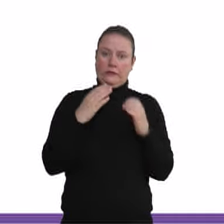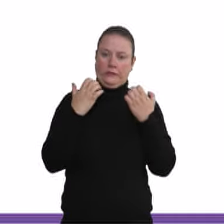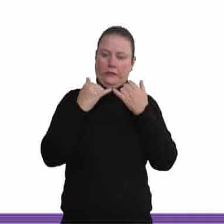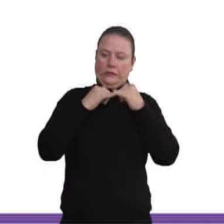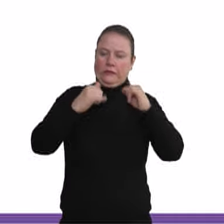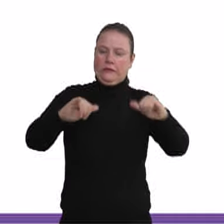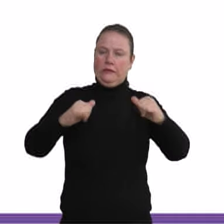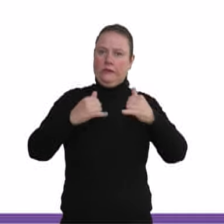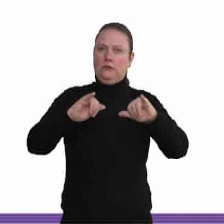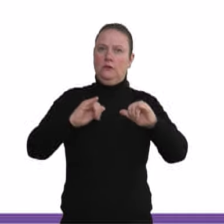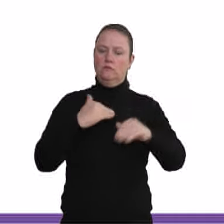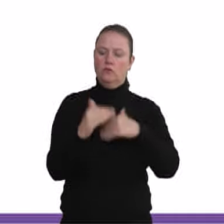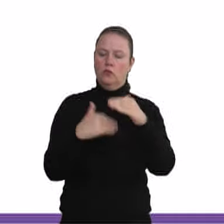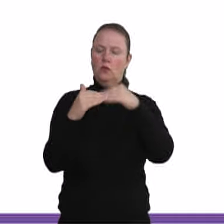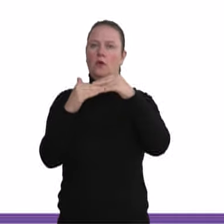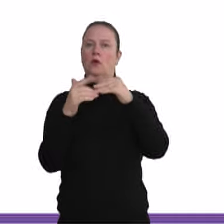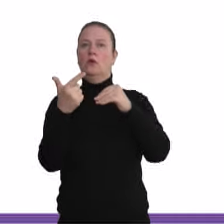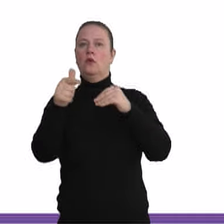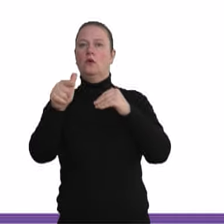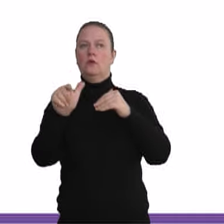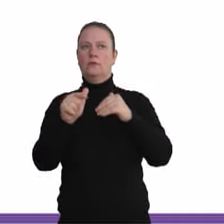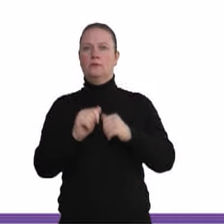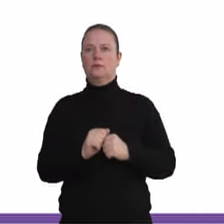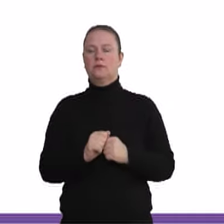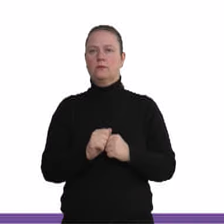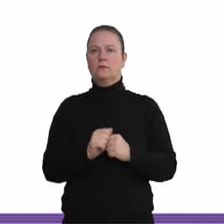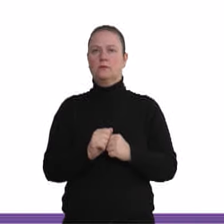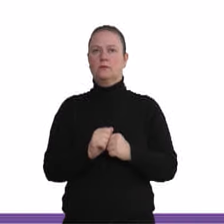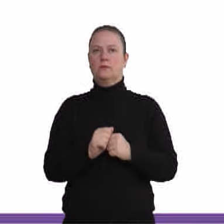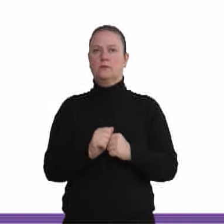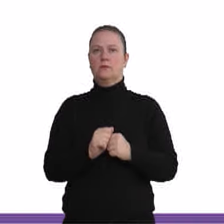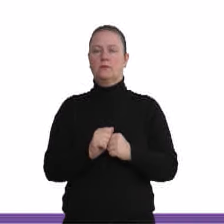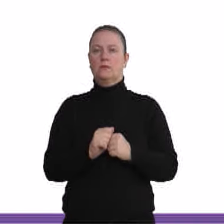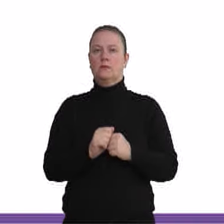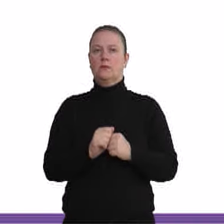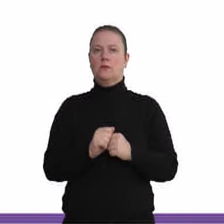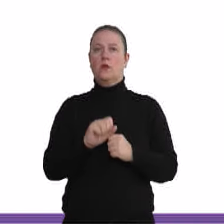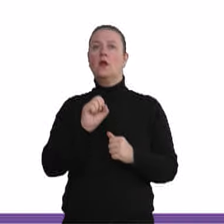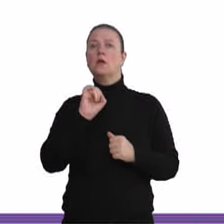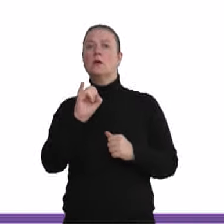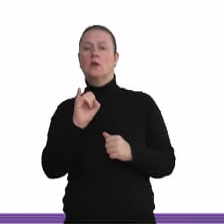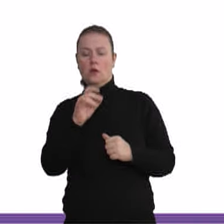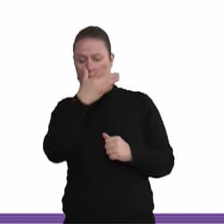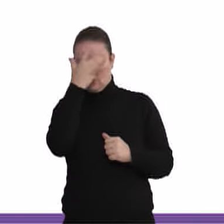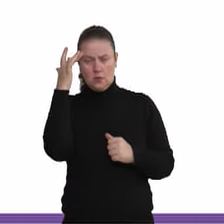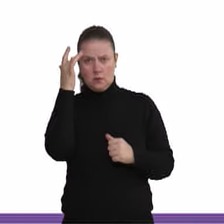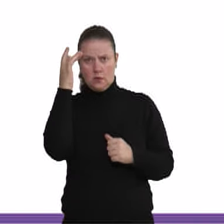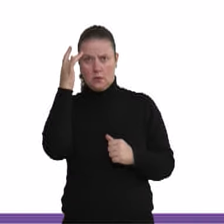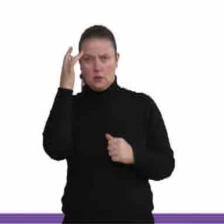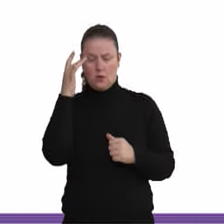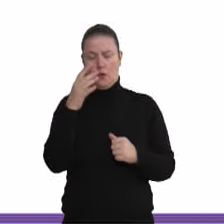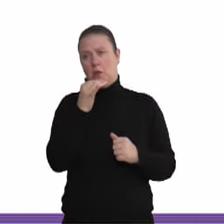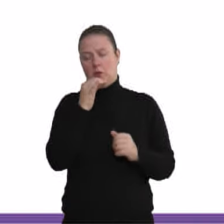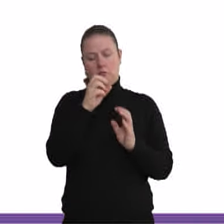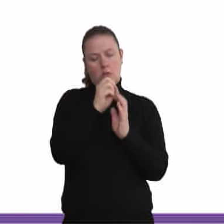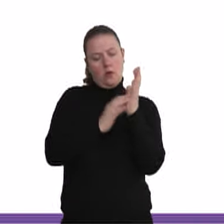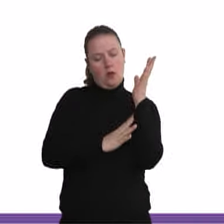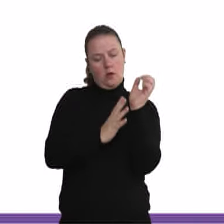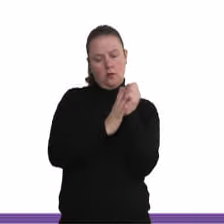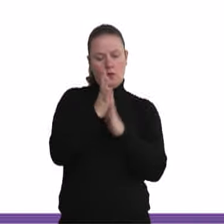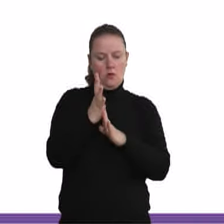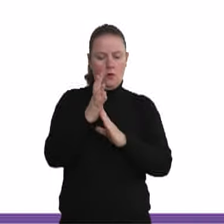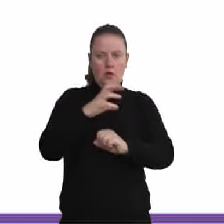vai avançando até a outra extremidade. Por isso que ali aparece uma pessoa que está segurando com uma luva de couro ou alguma coisa